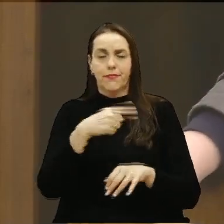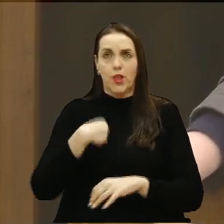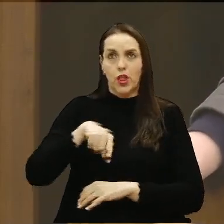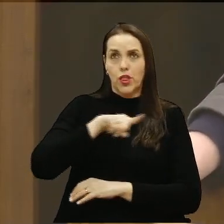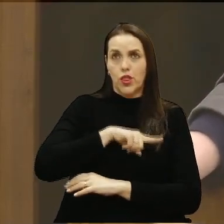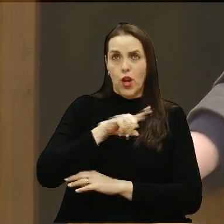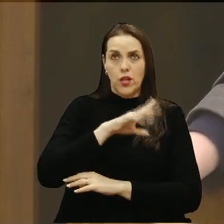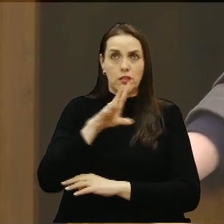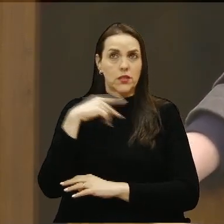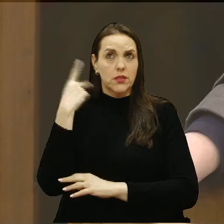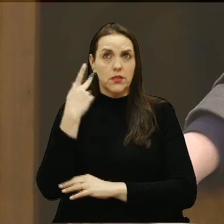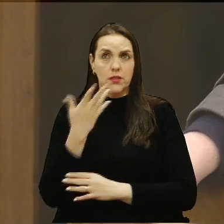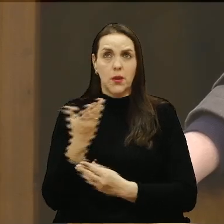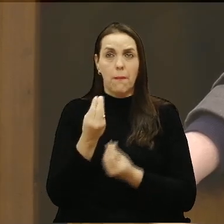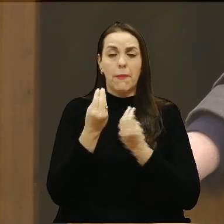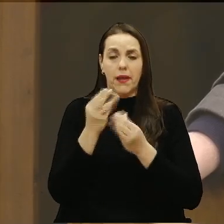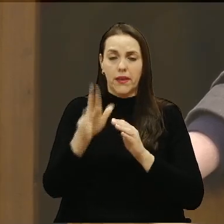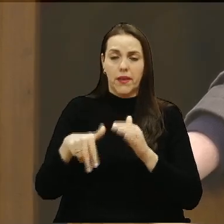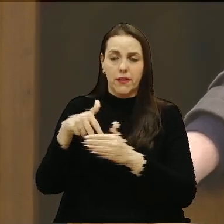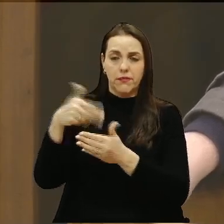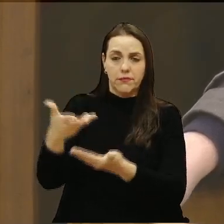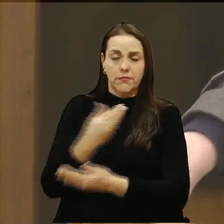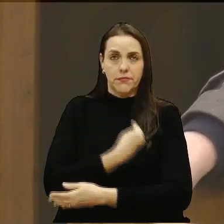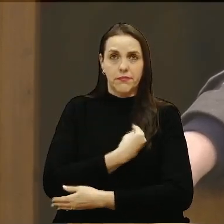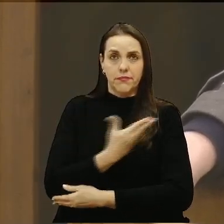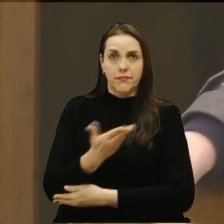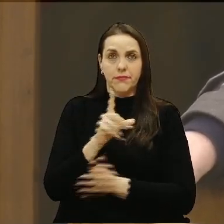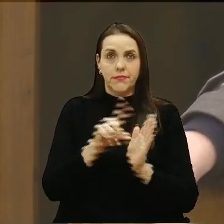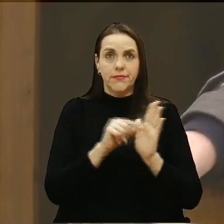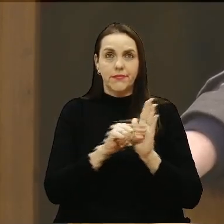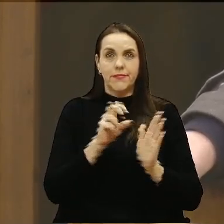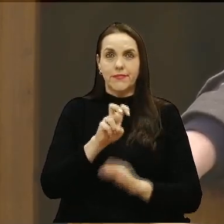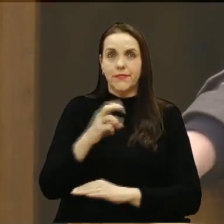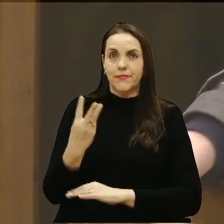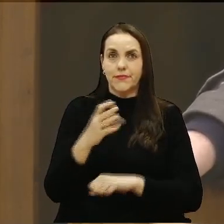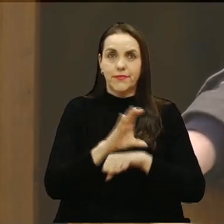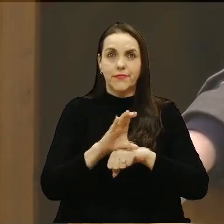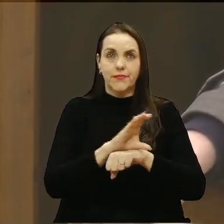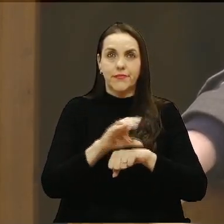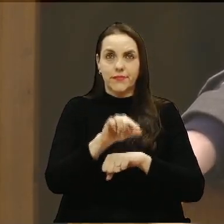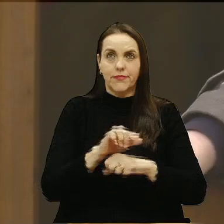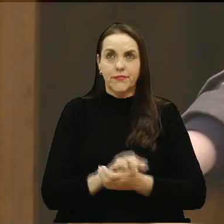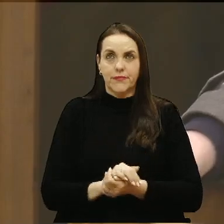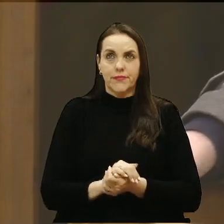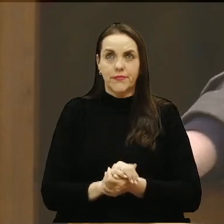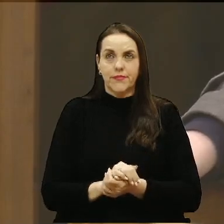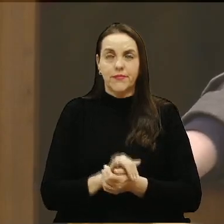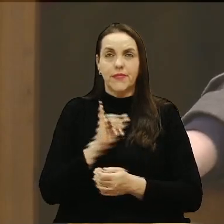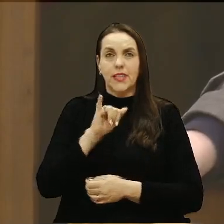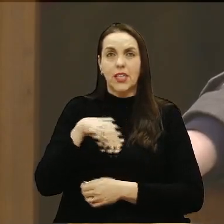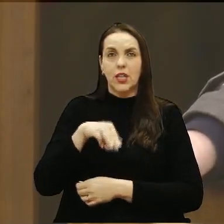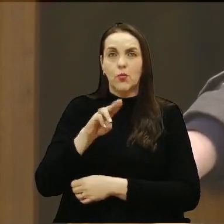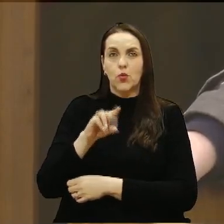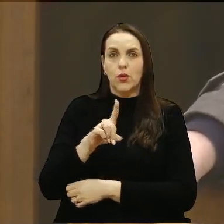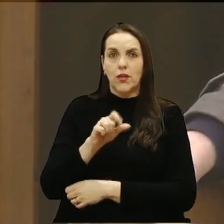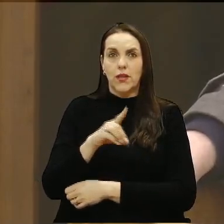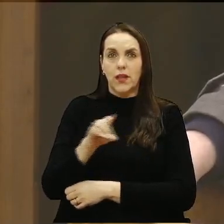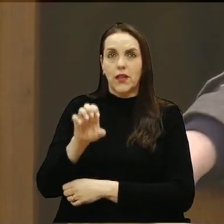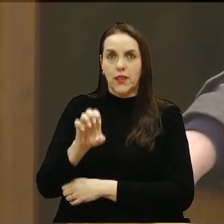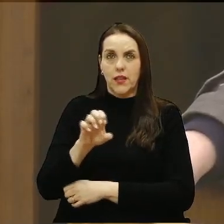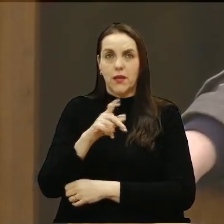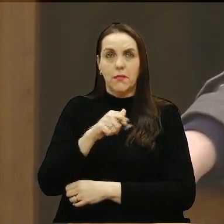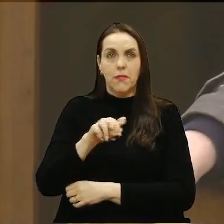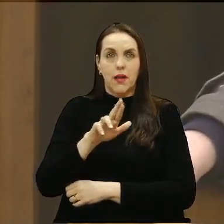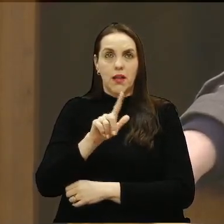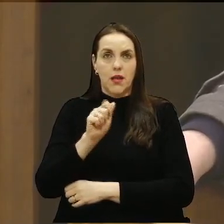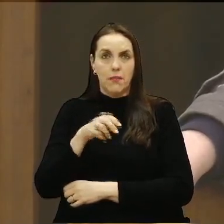restante da sociedade, não tem por que estar aqui, não tem por que existir artigo 53 da Constituição Federal, que fala em o quê? Imunidade parlamentar, para